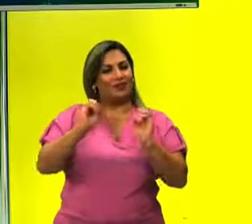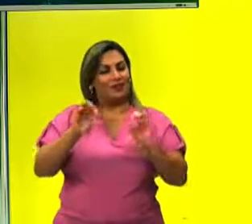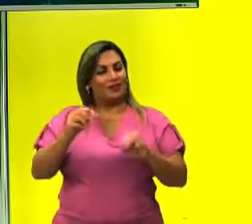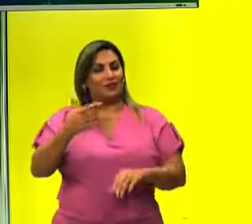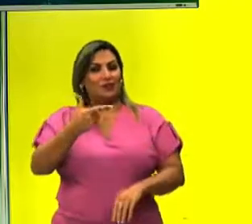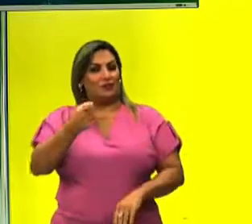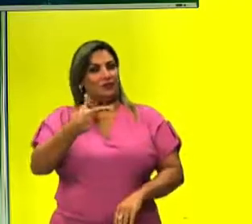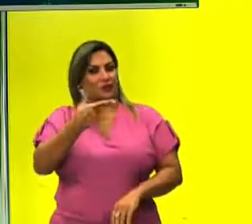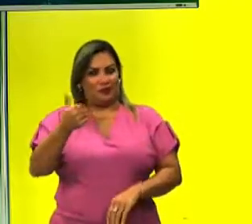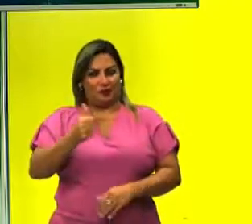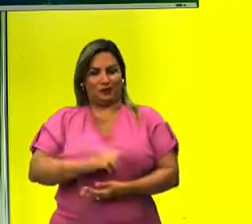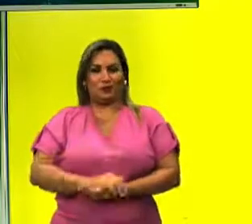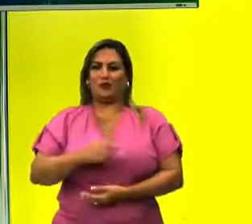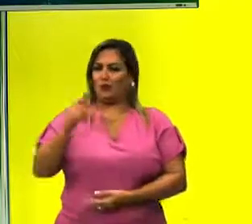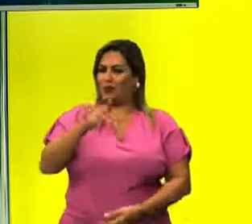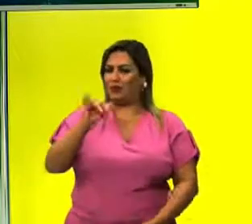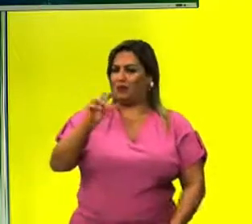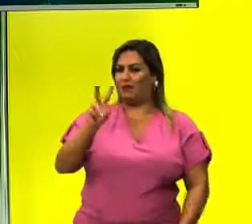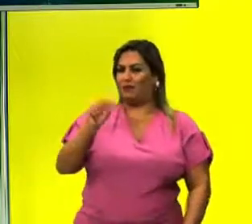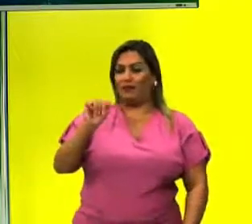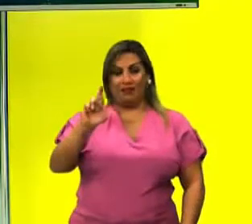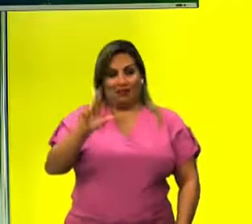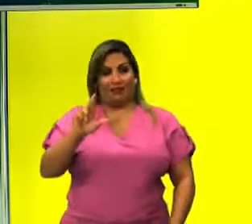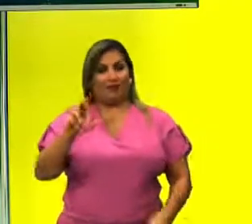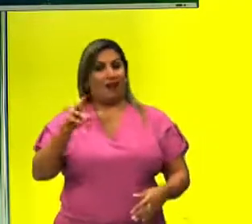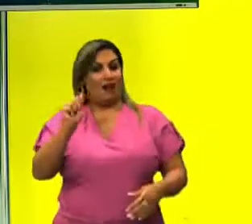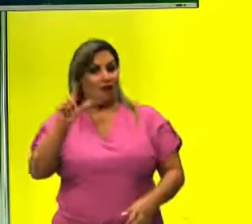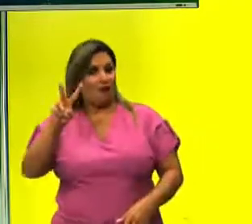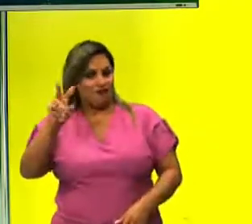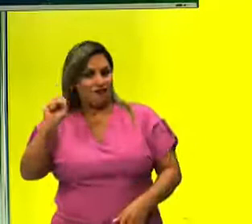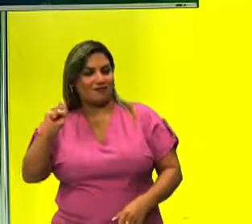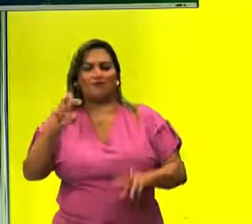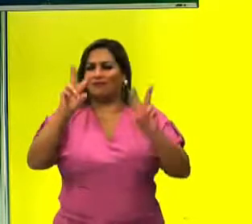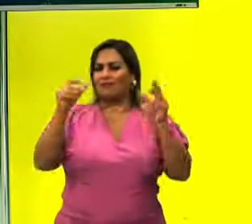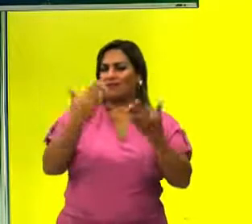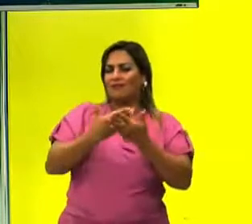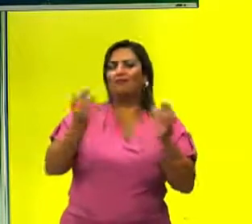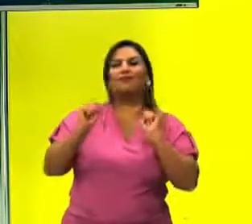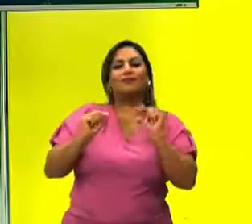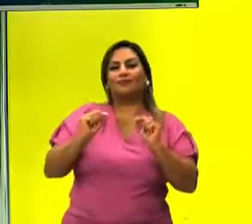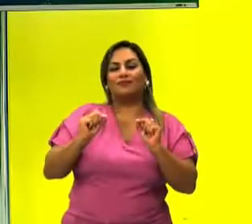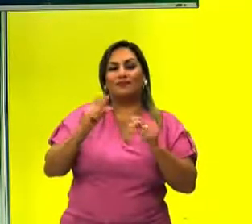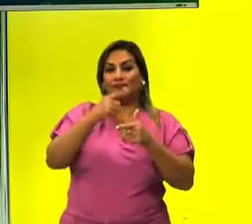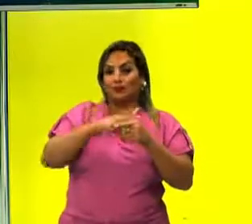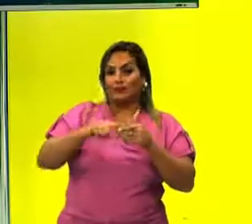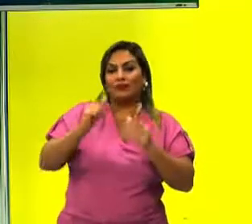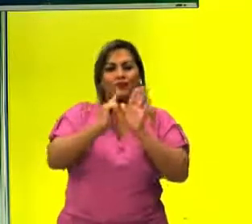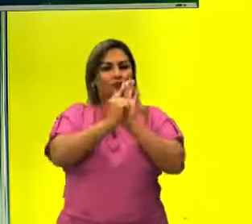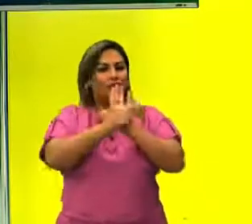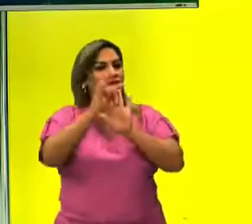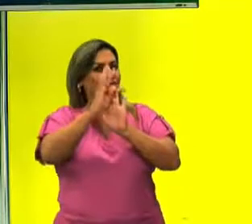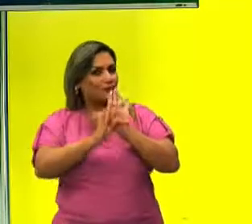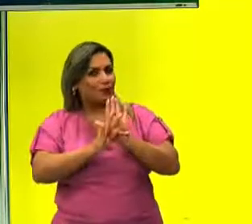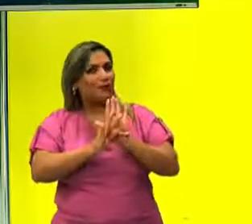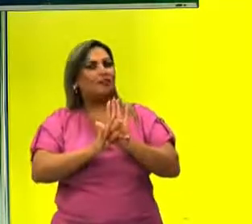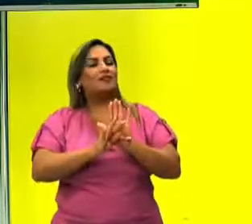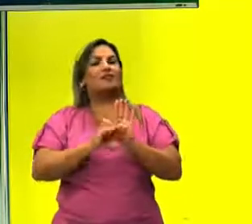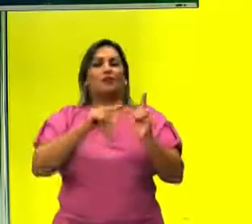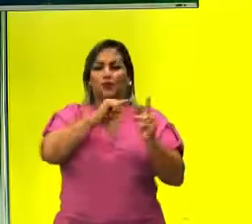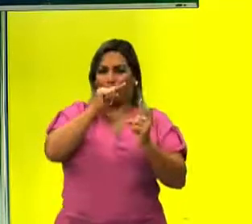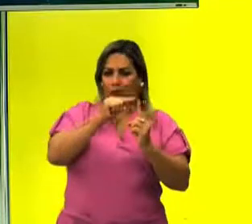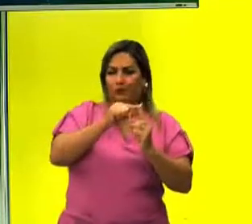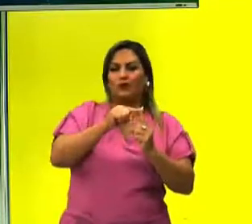em Ação 2021. Sou o professor Ivaí Alves e o tema da nossa aula de hoje é sobre gêneros textuais e as suas